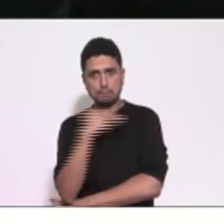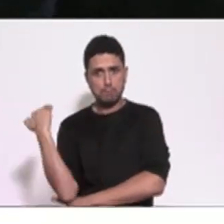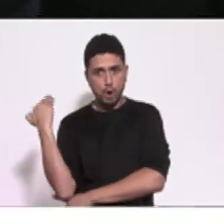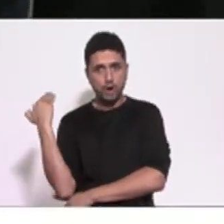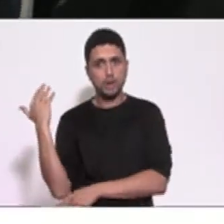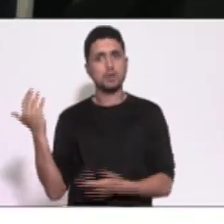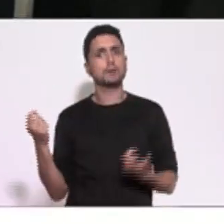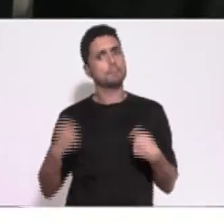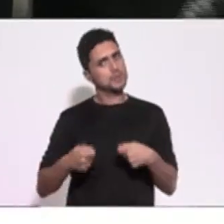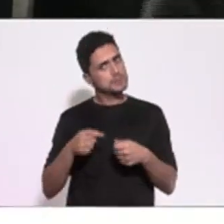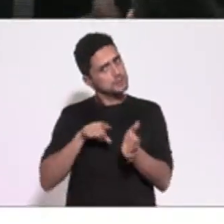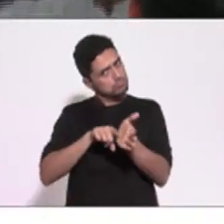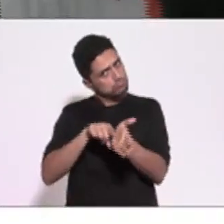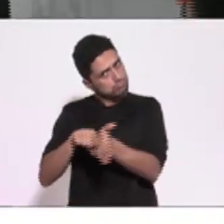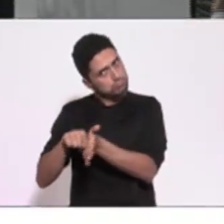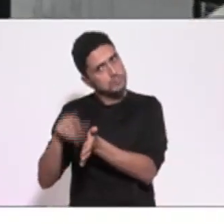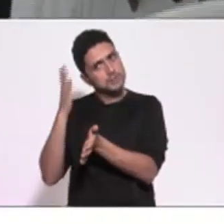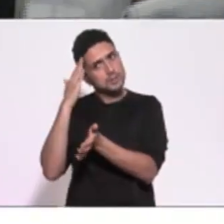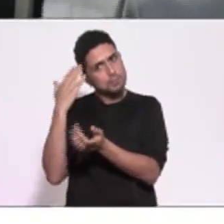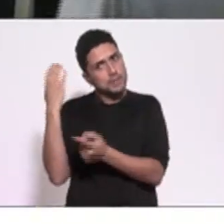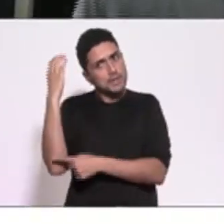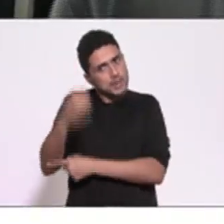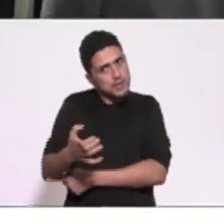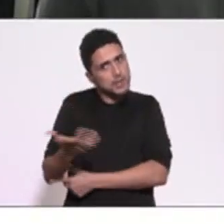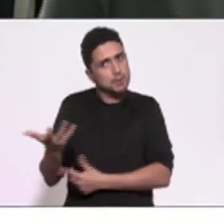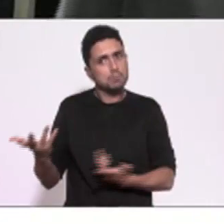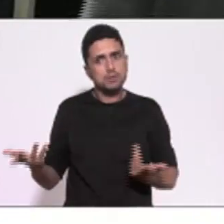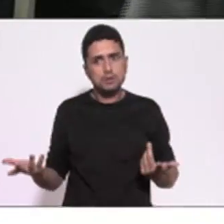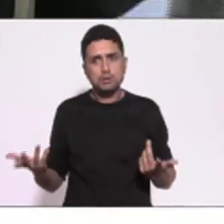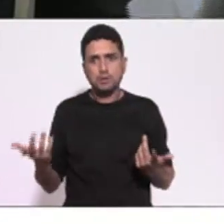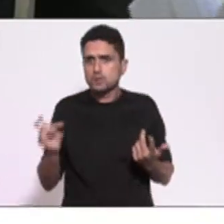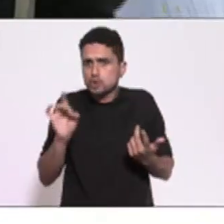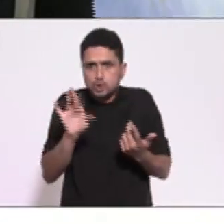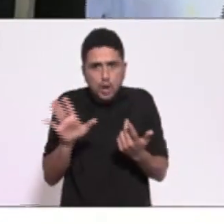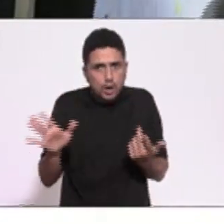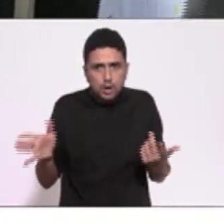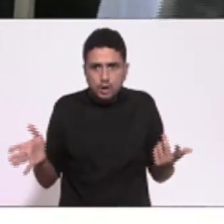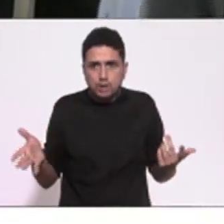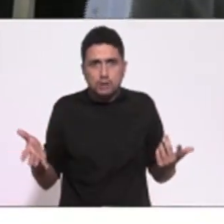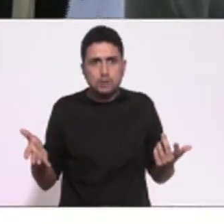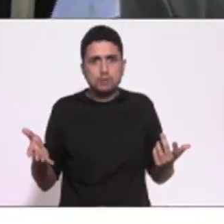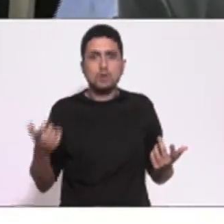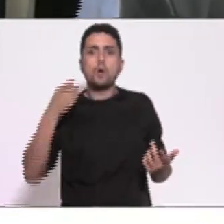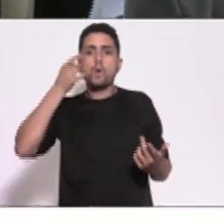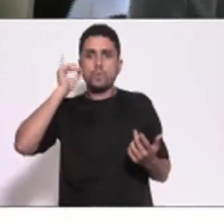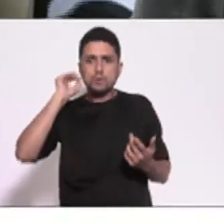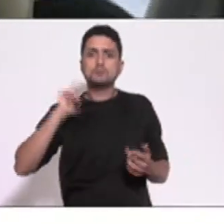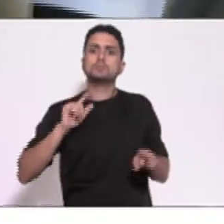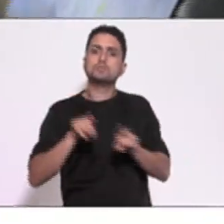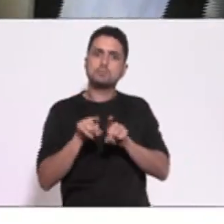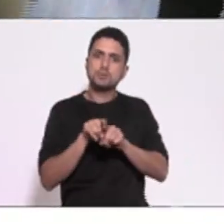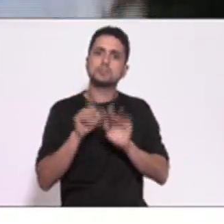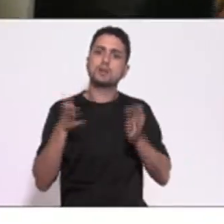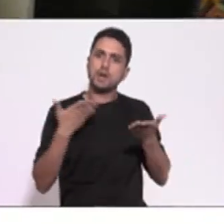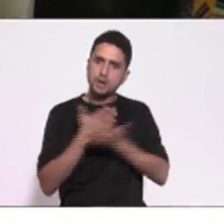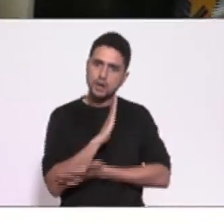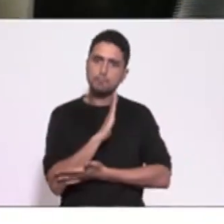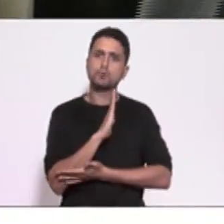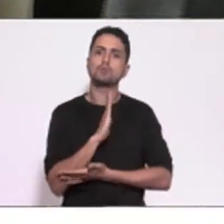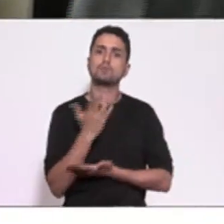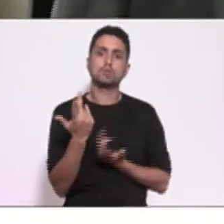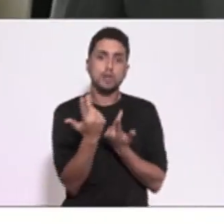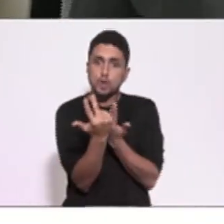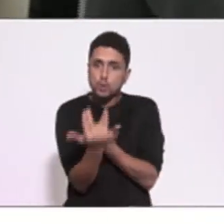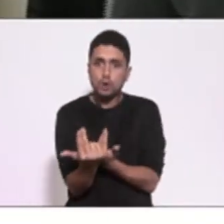agilidade maior da Polícia Civil. É só isso. Ontem aprovamos um projeto idêntico, mas tratava das